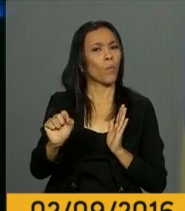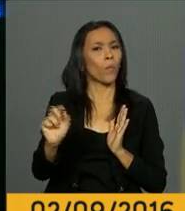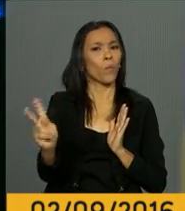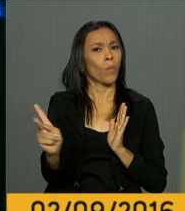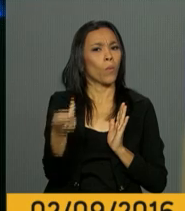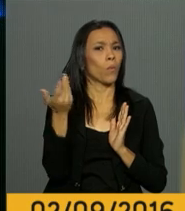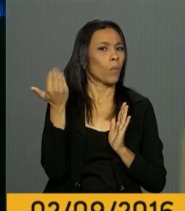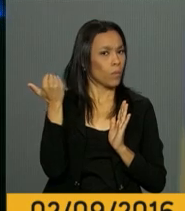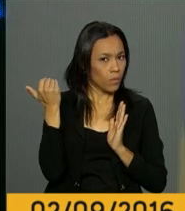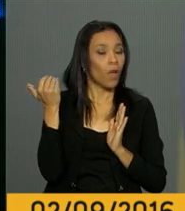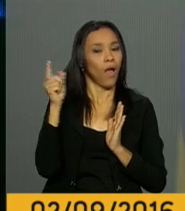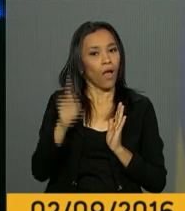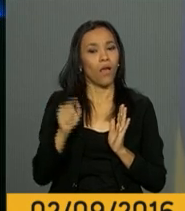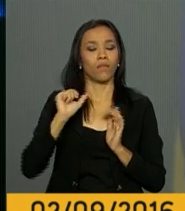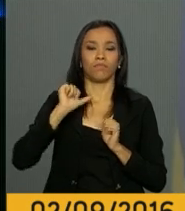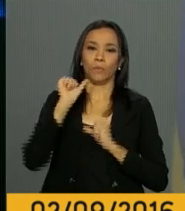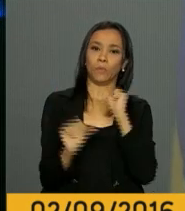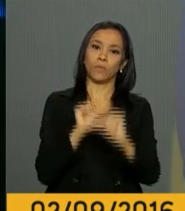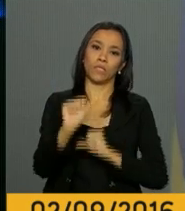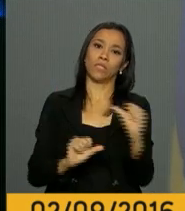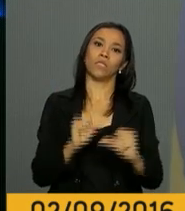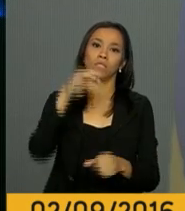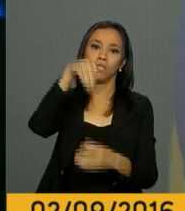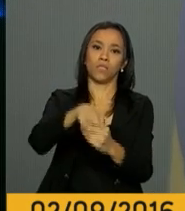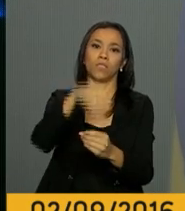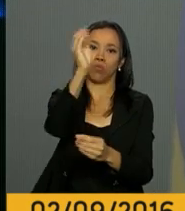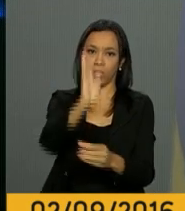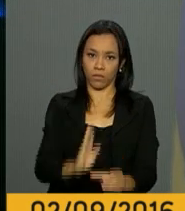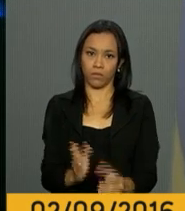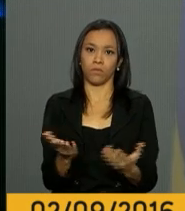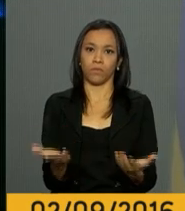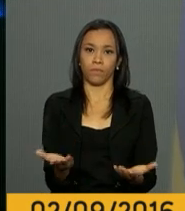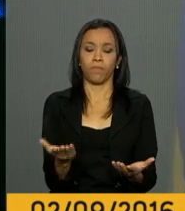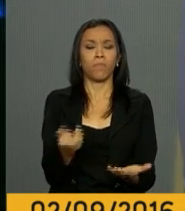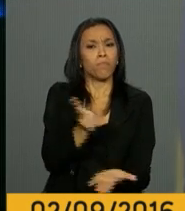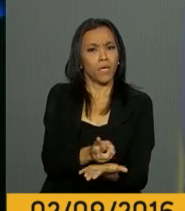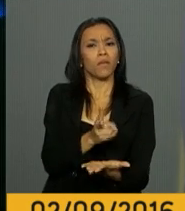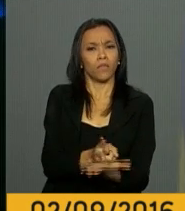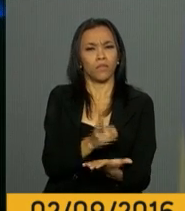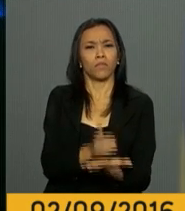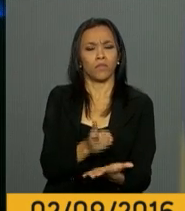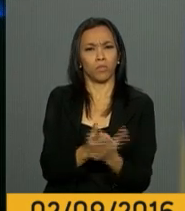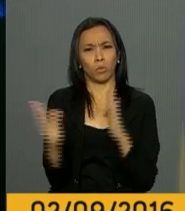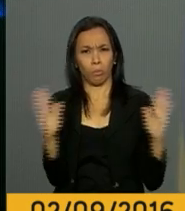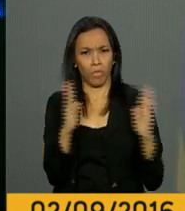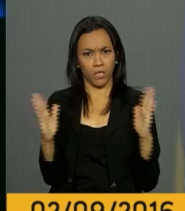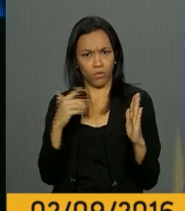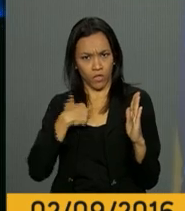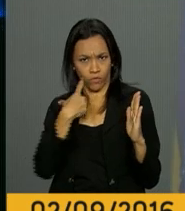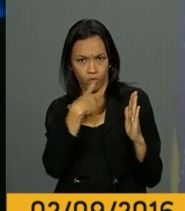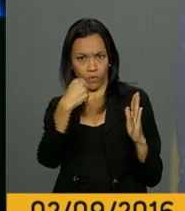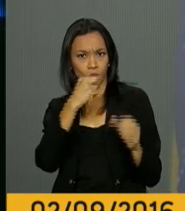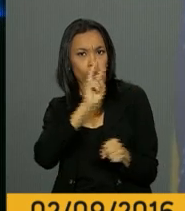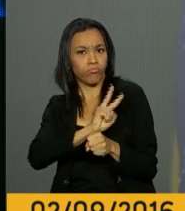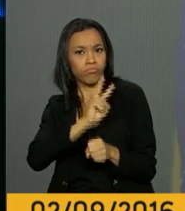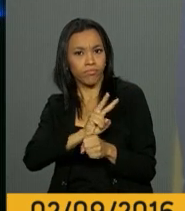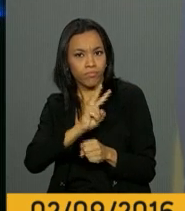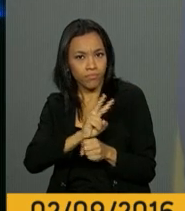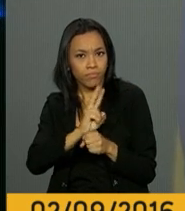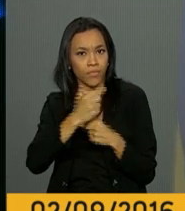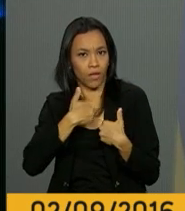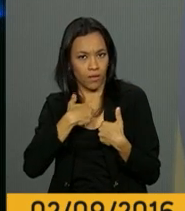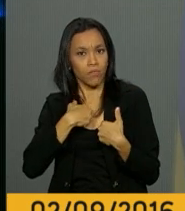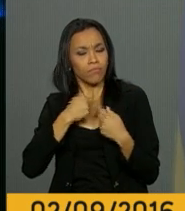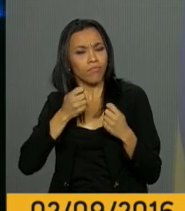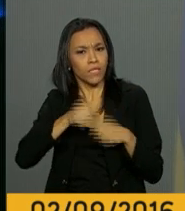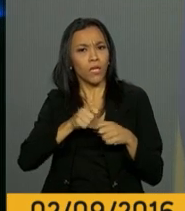foram de transformações em nosso país. Mesmo em um período de interinidade, pudemos